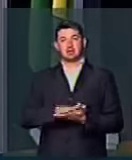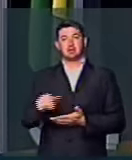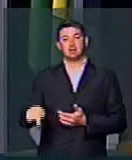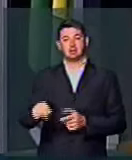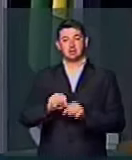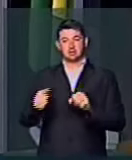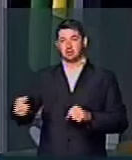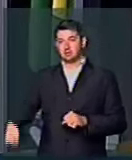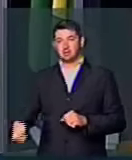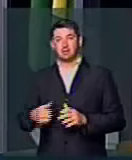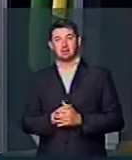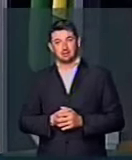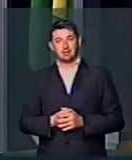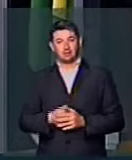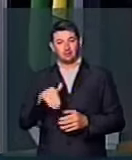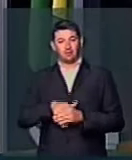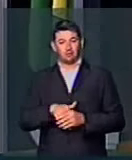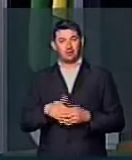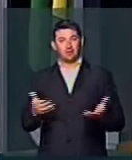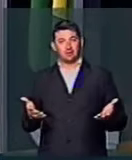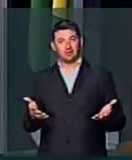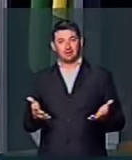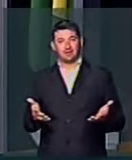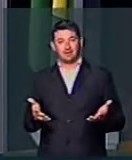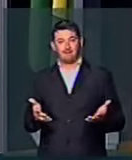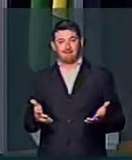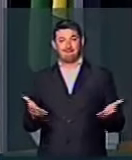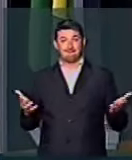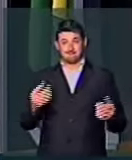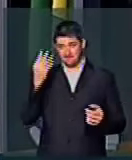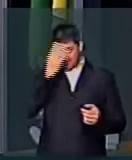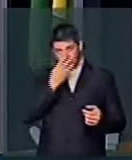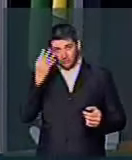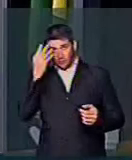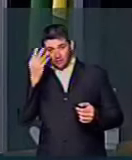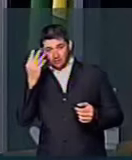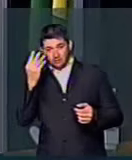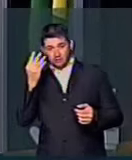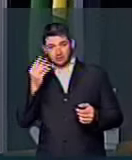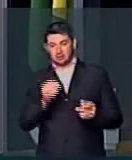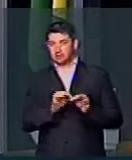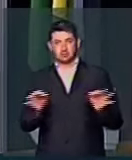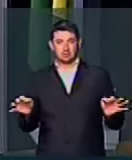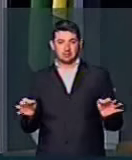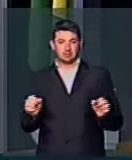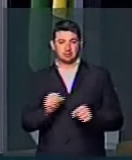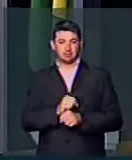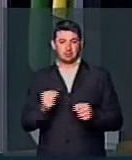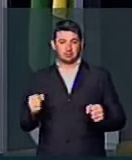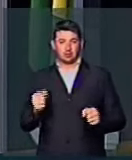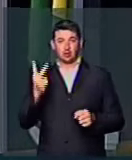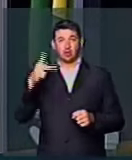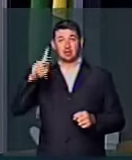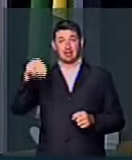sistema eletrônico de presença a minha presença. Então, em 4 horas e 14 minutos, simplesmente é impossível você vencer 2